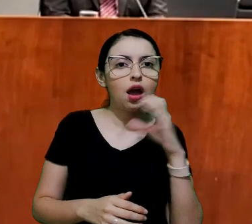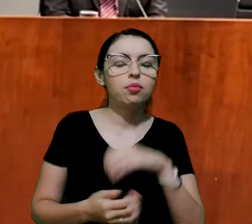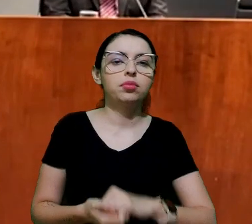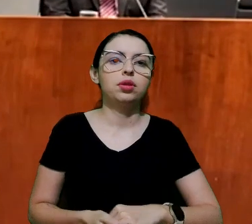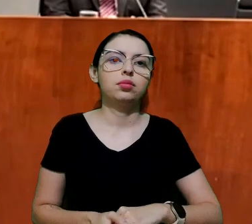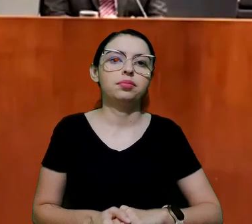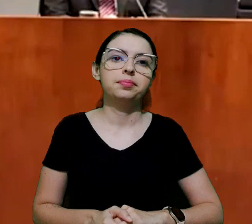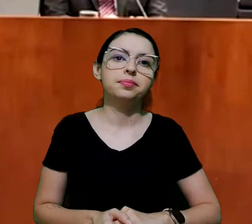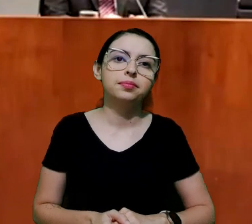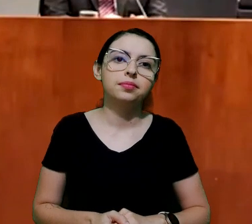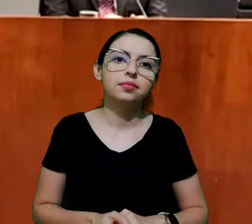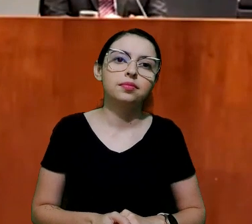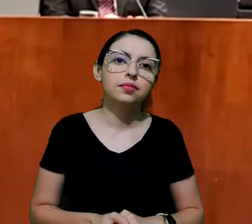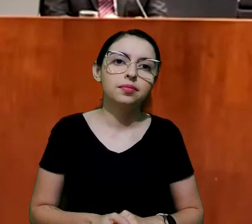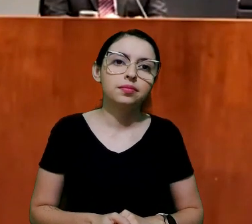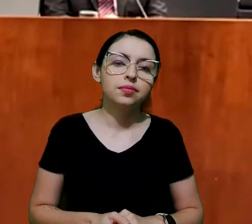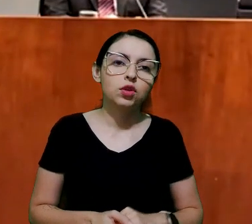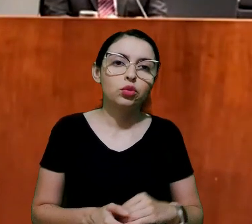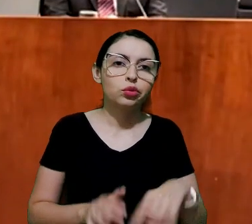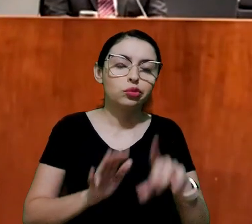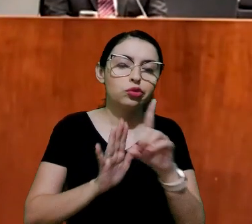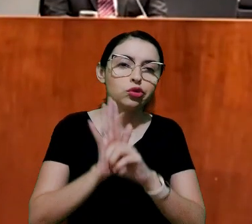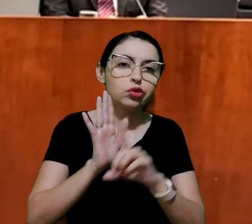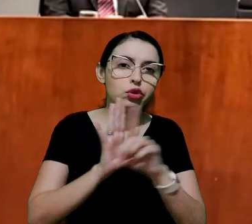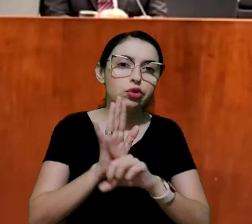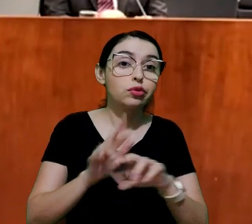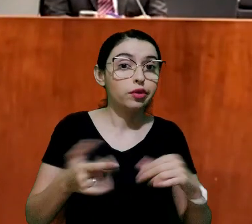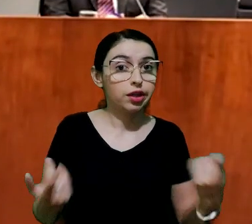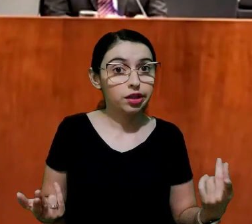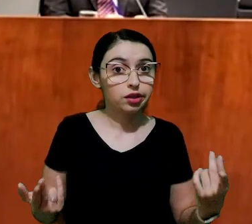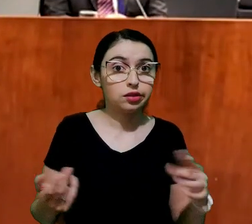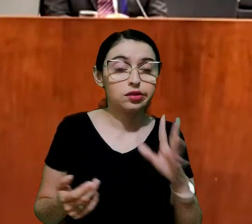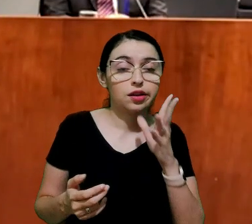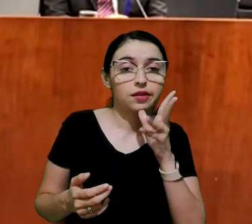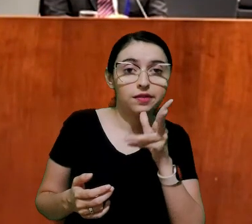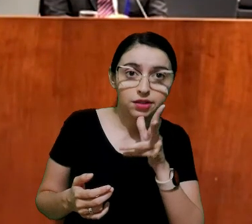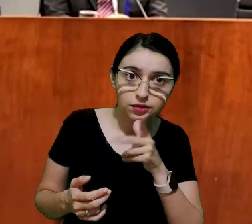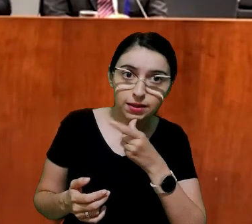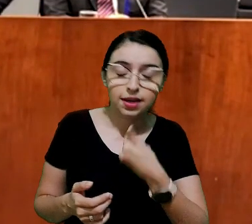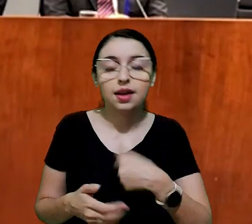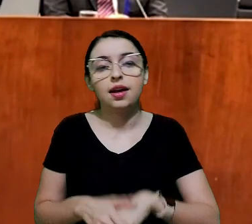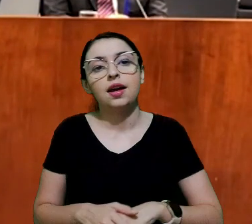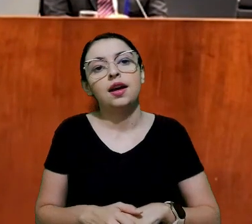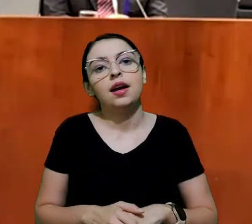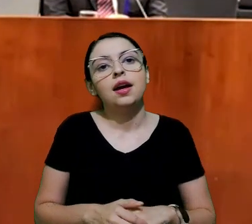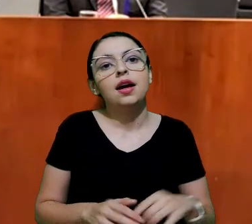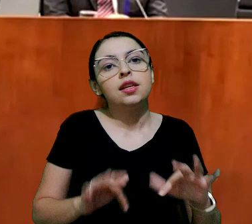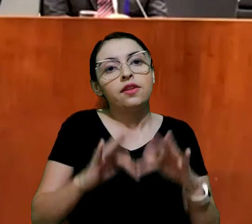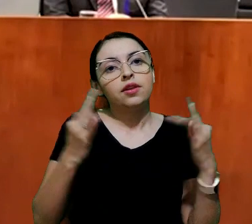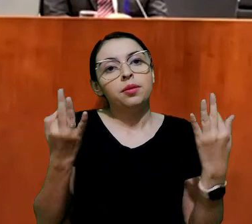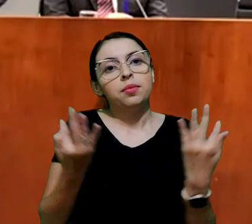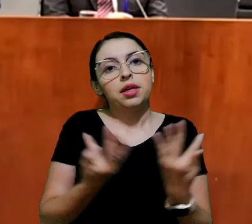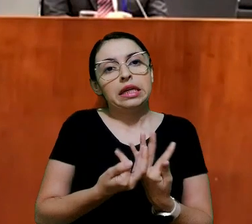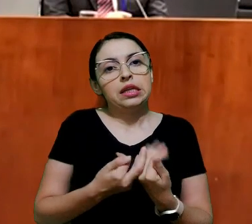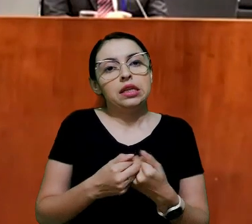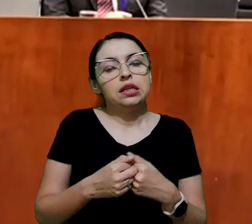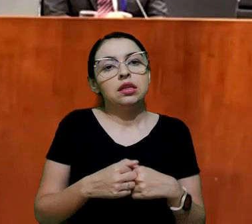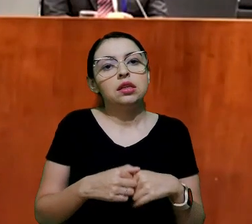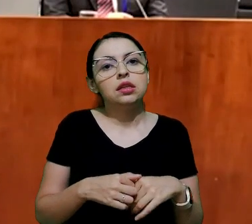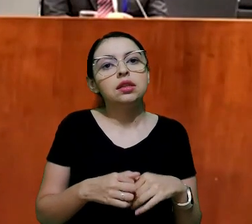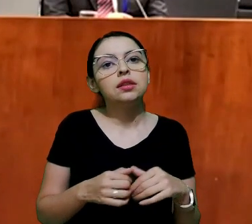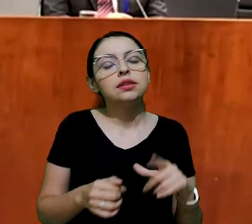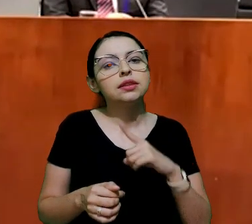ponderou, do que o próprio direito à sucessão, que vai a reboque, né, os direitos vão a reboque dessa família que socialmente